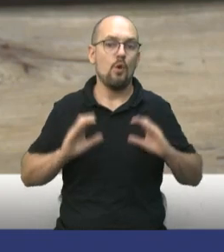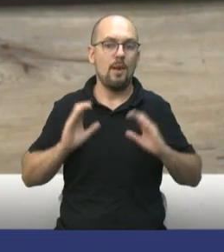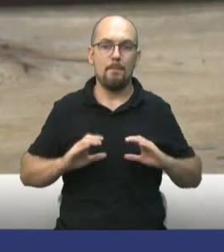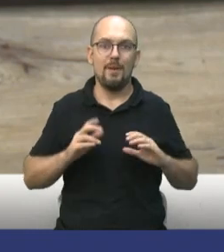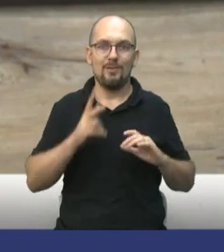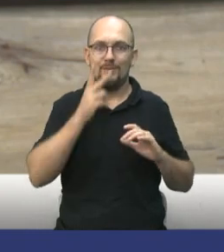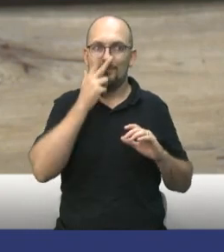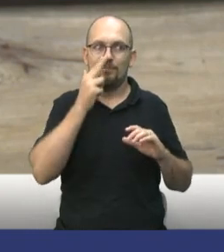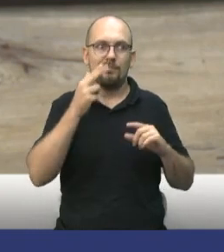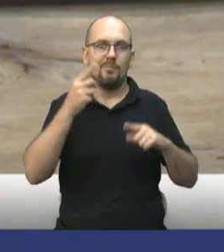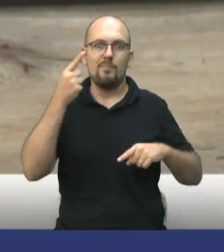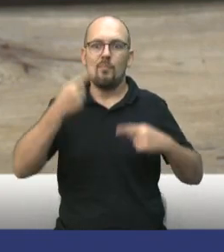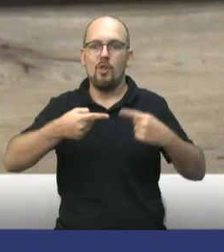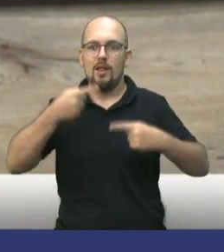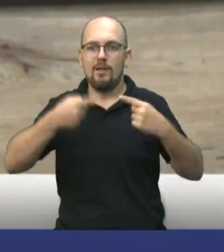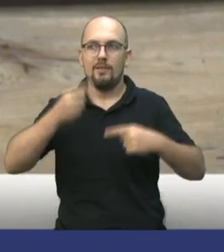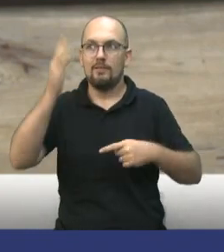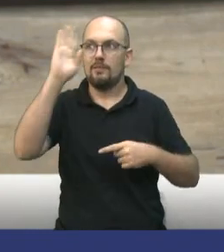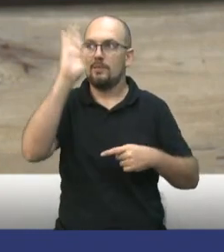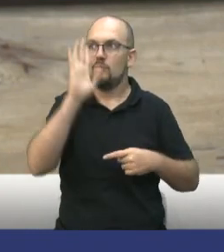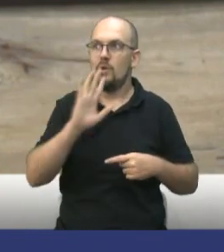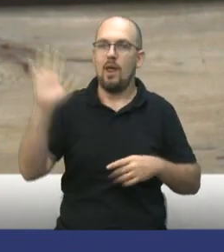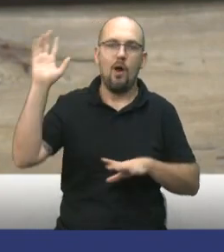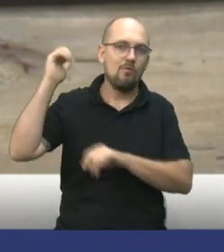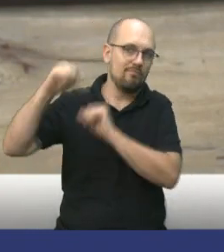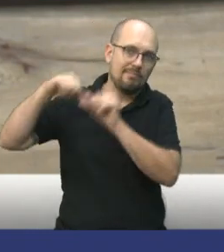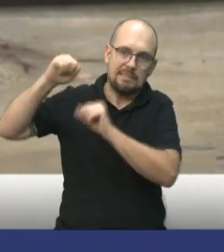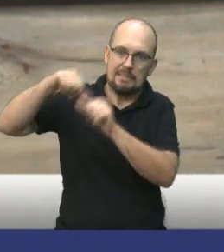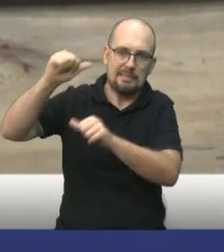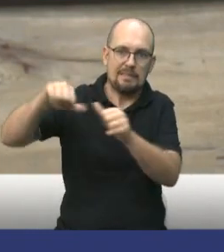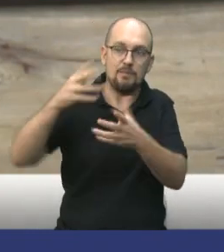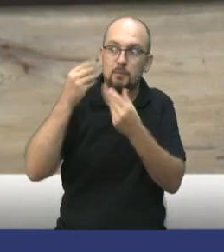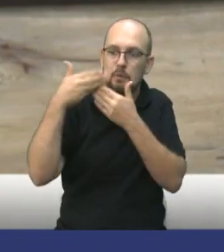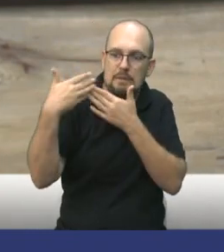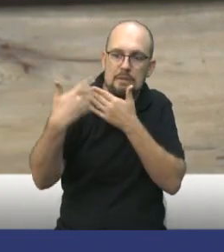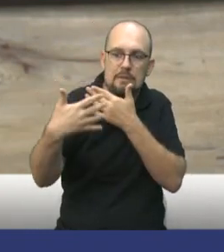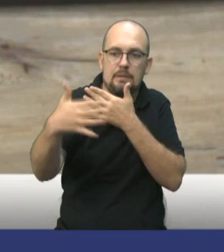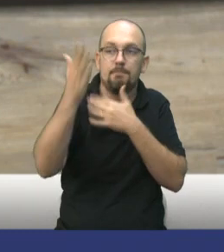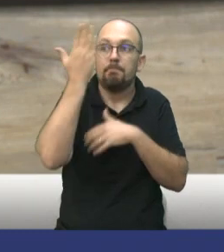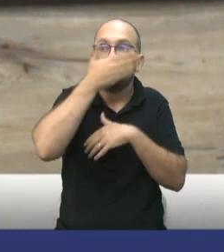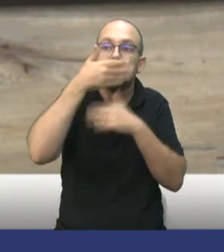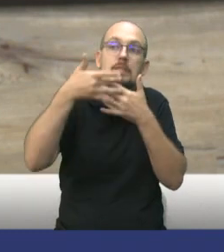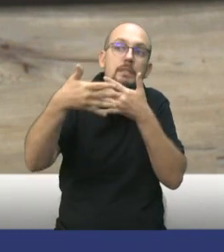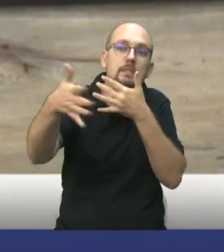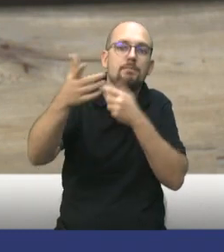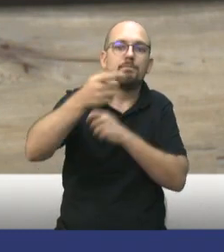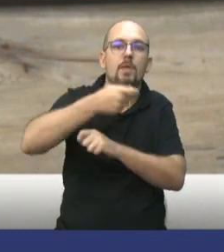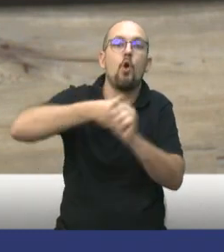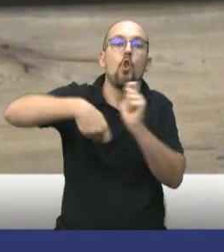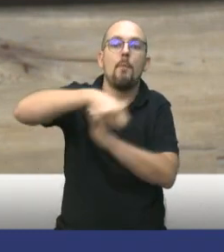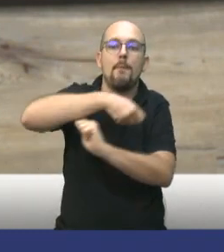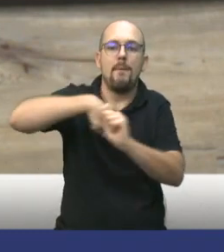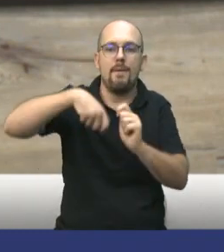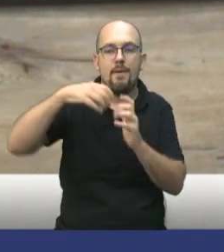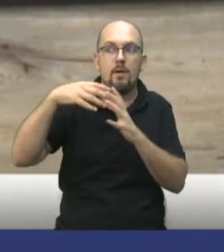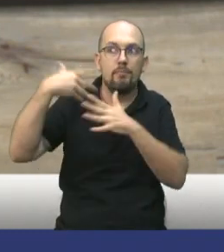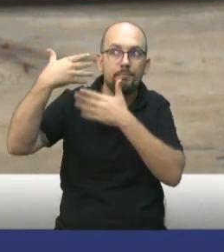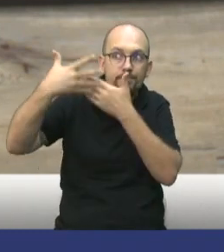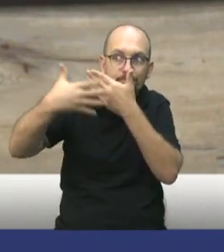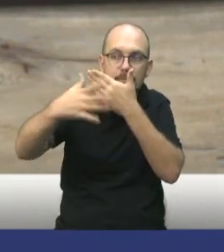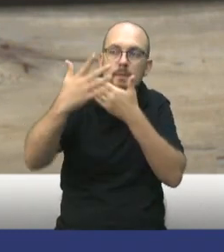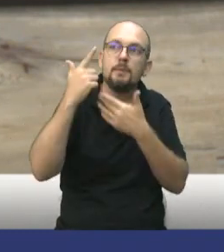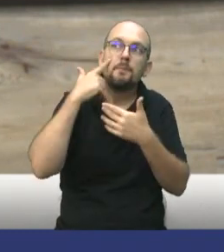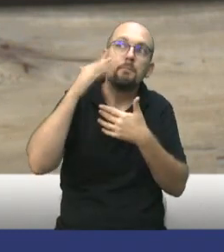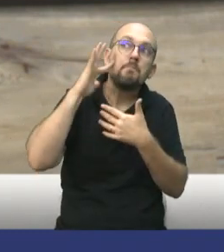da política nacional, do cenário econômico, que torna difícil